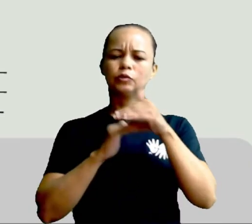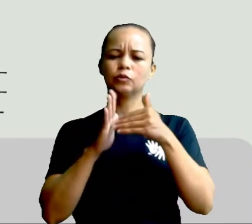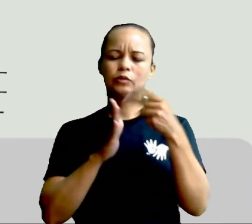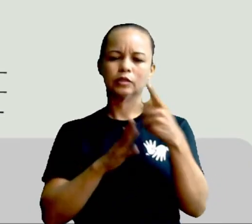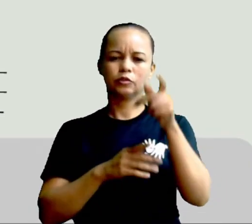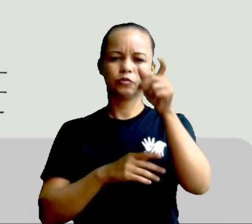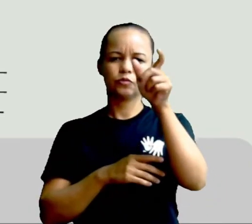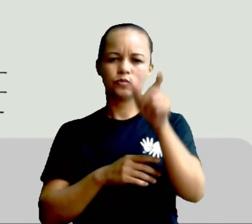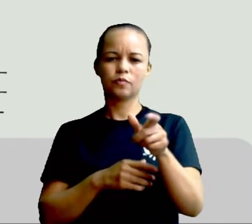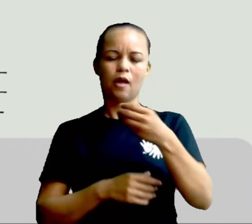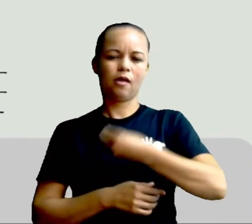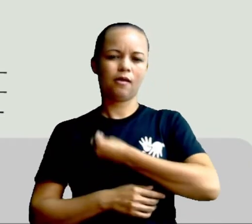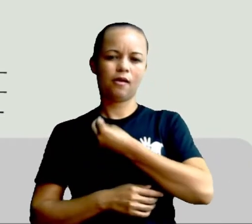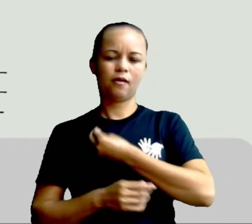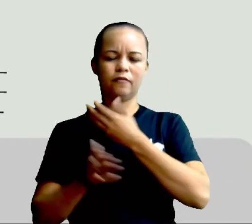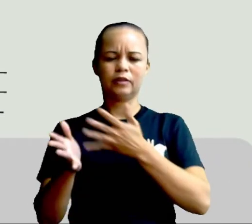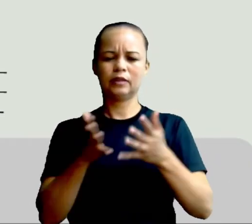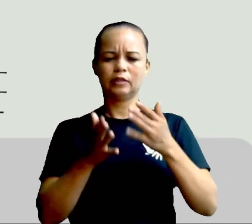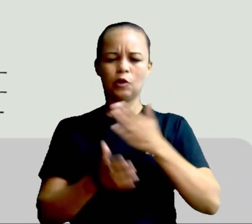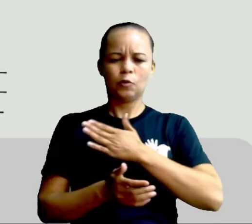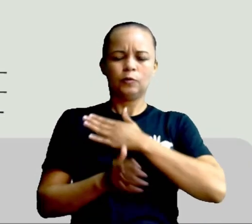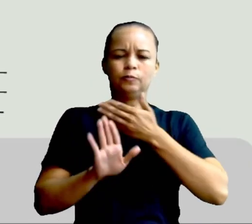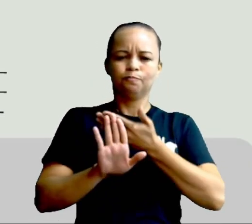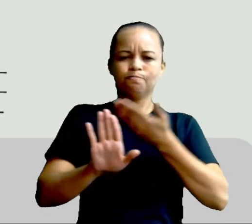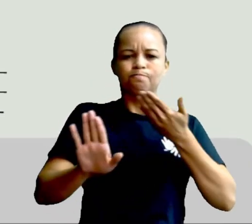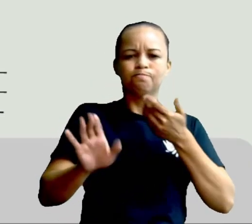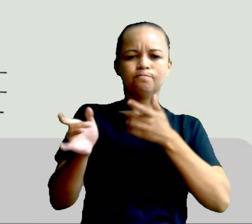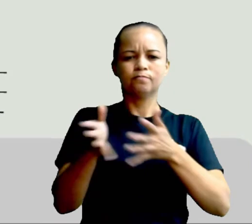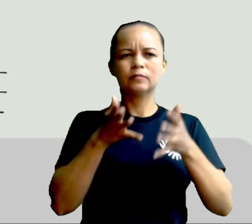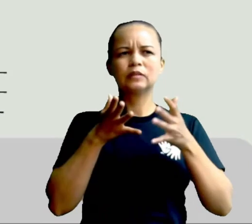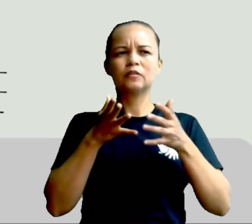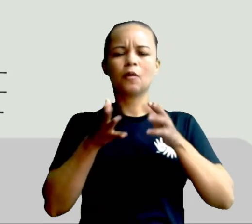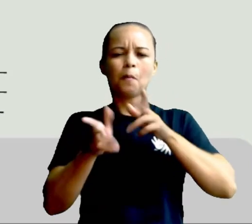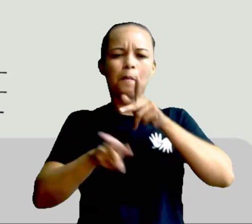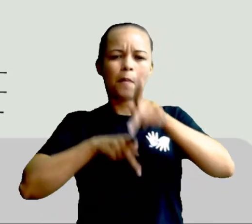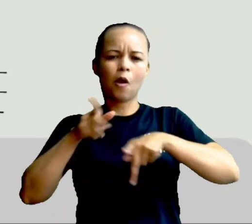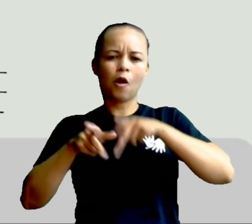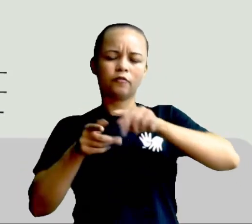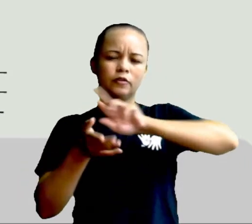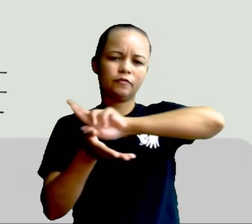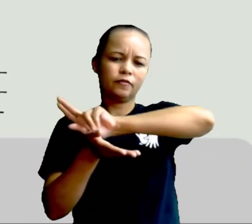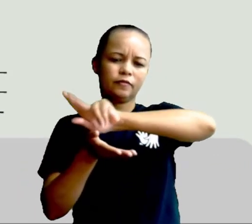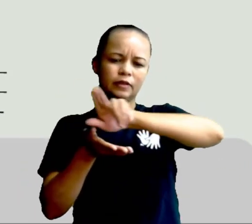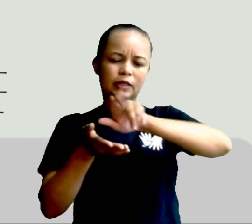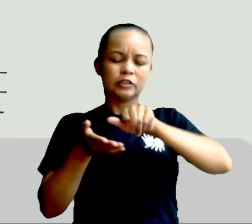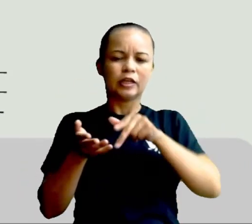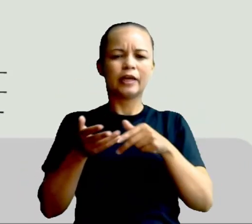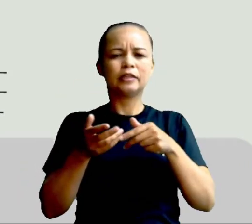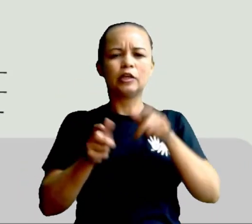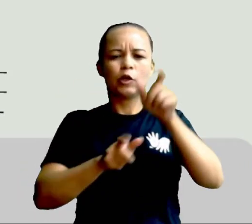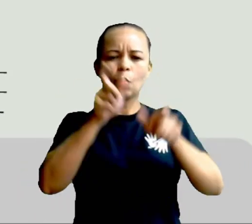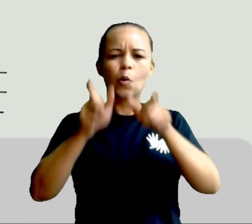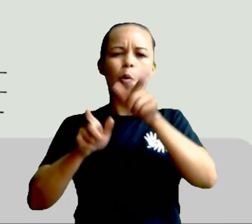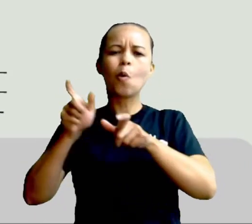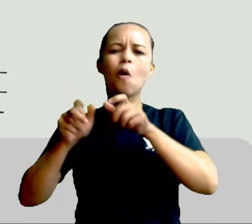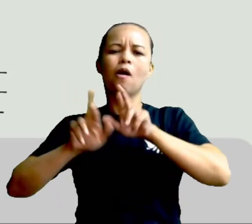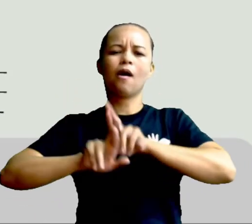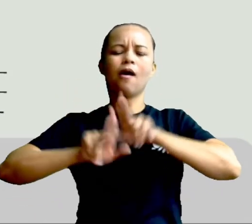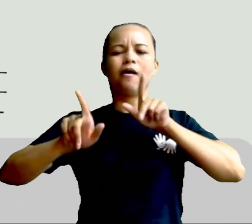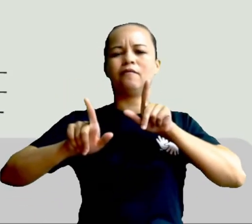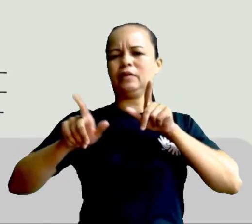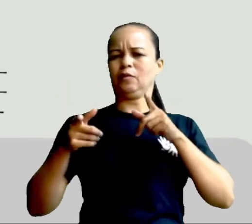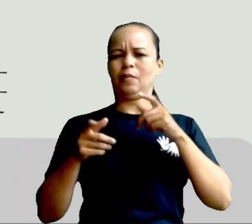vida, sempre longe da pátria, entre povos diversos, cheia de impressões